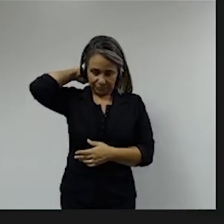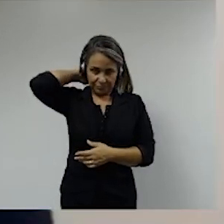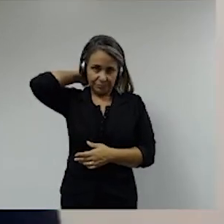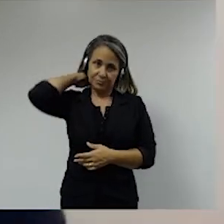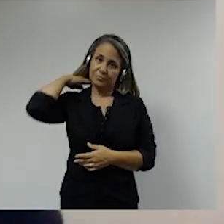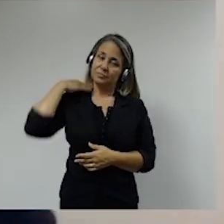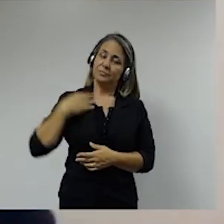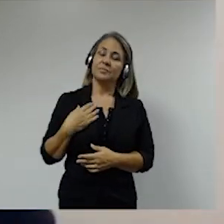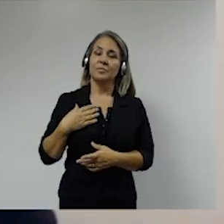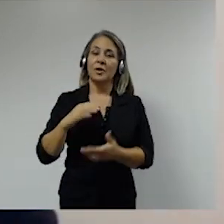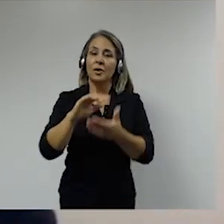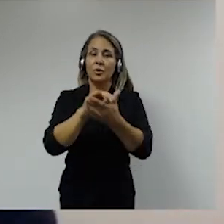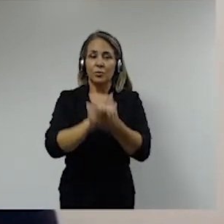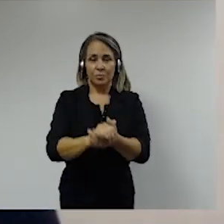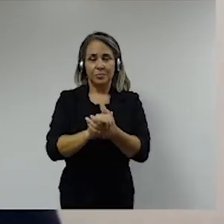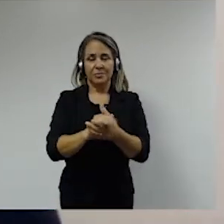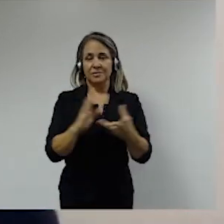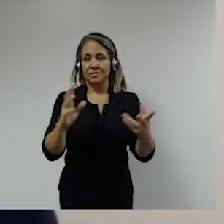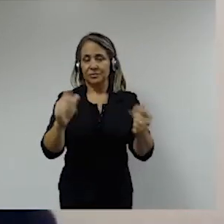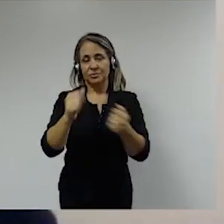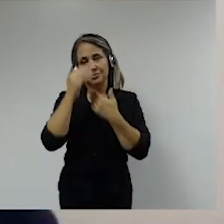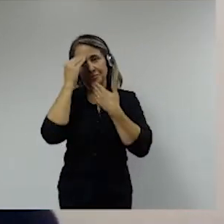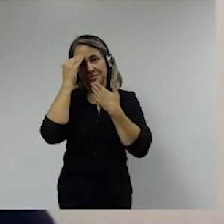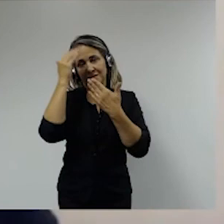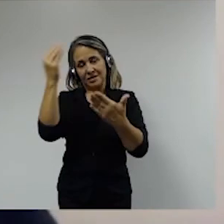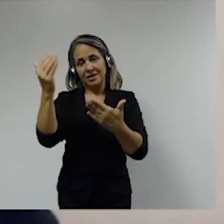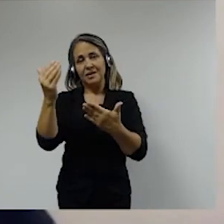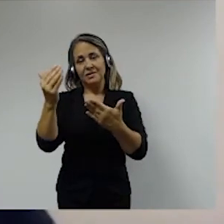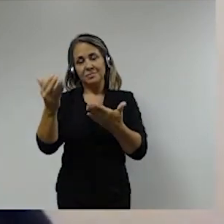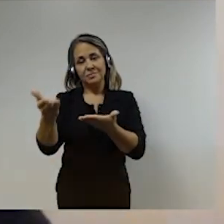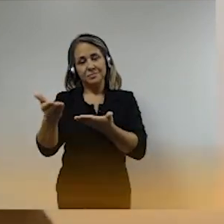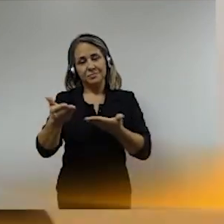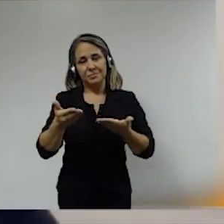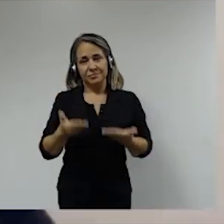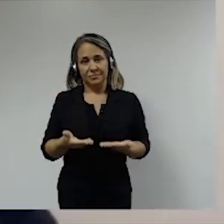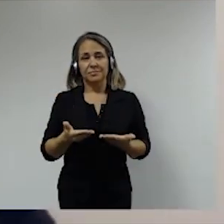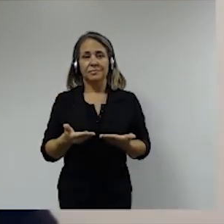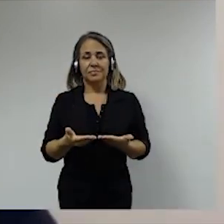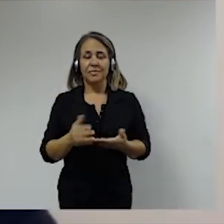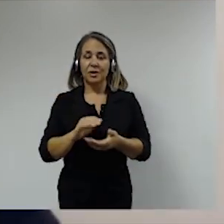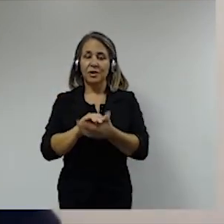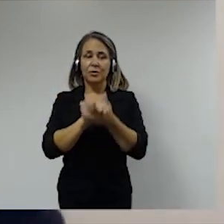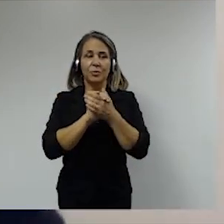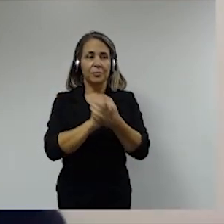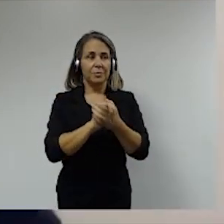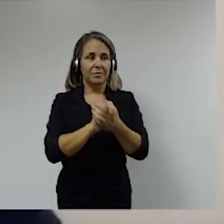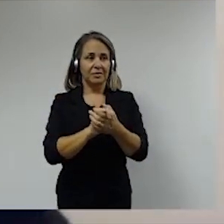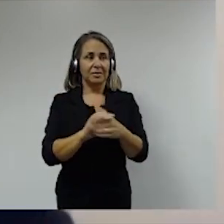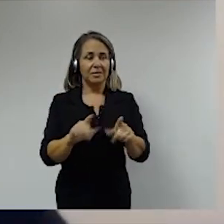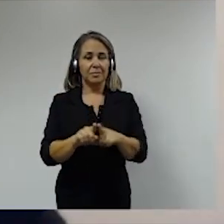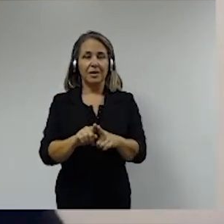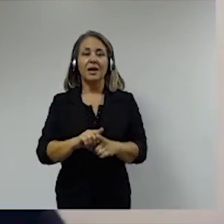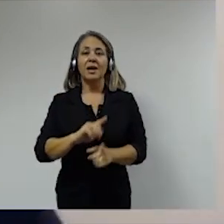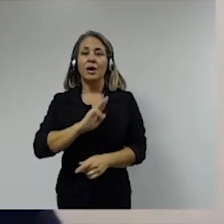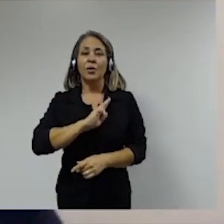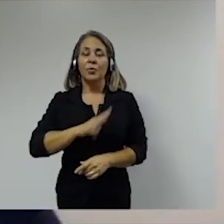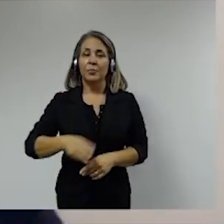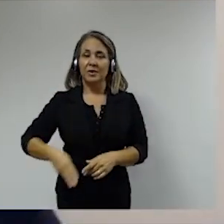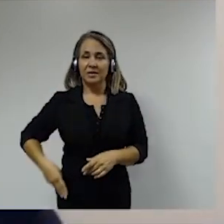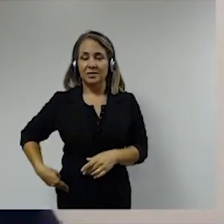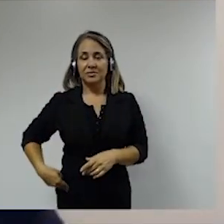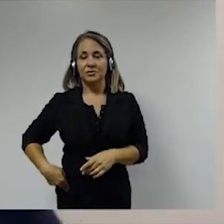Bom, meus cumprimentos a todos. Muito obrigado pela distinção da concessão da palavra. Eu quero cumprimentar o ministro Alexandre